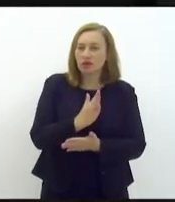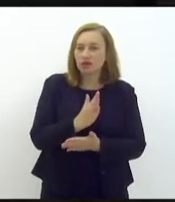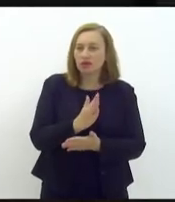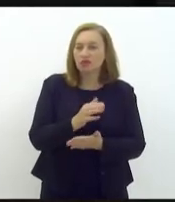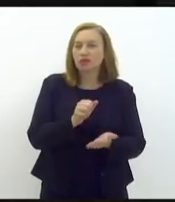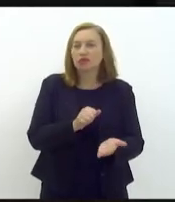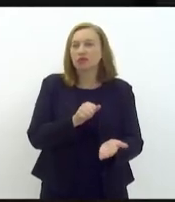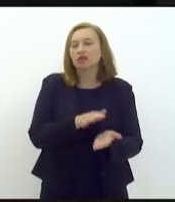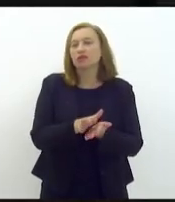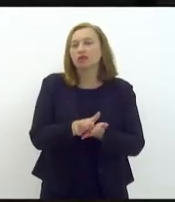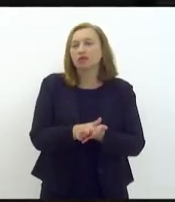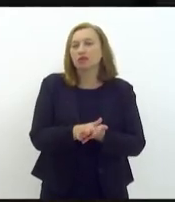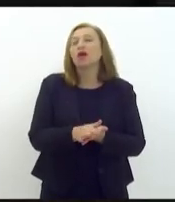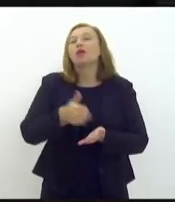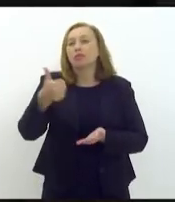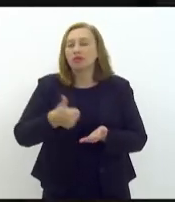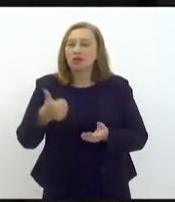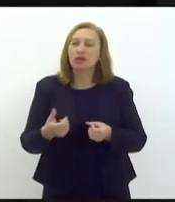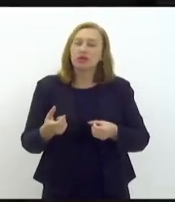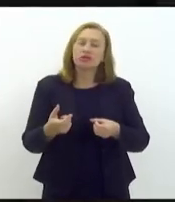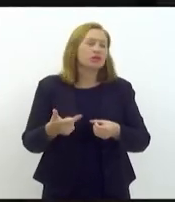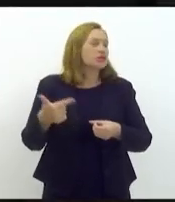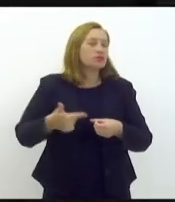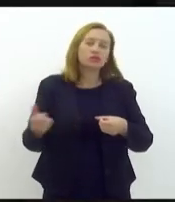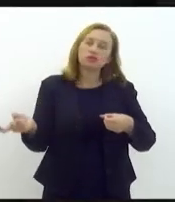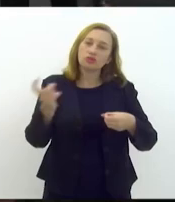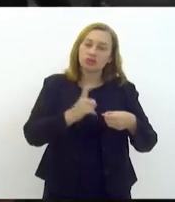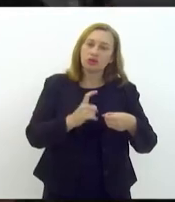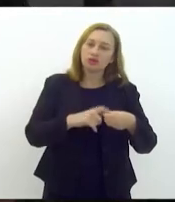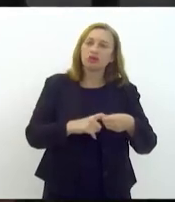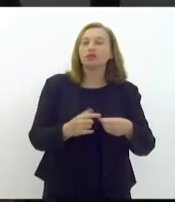vai a redação do vencido para segunda discussão